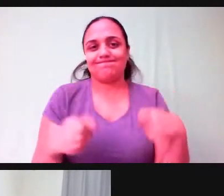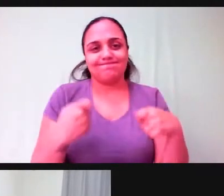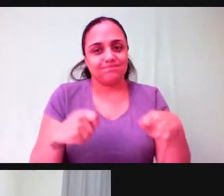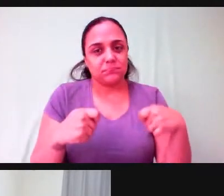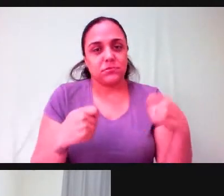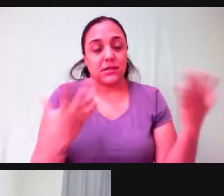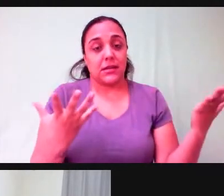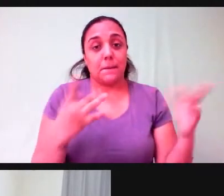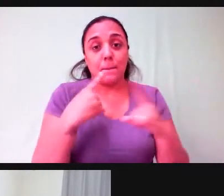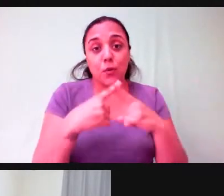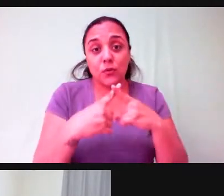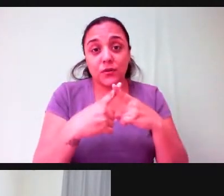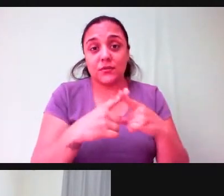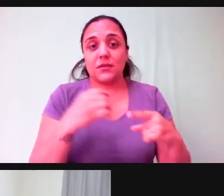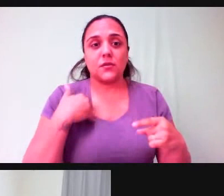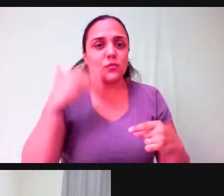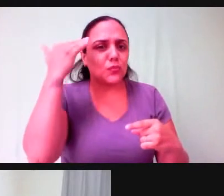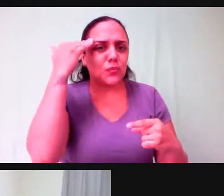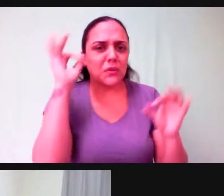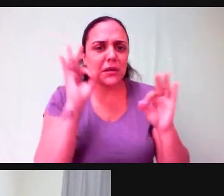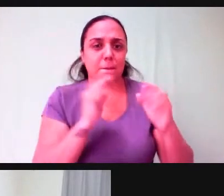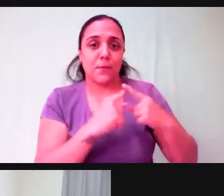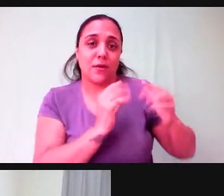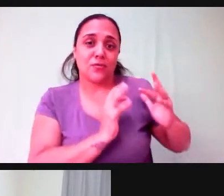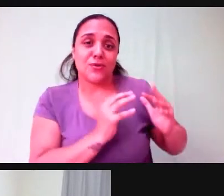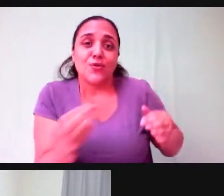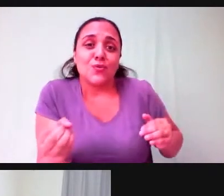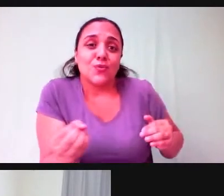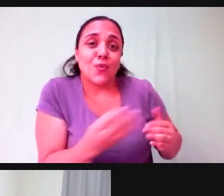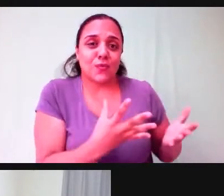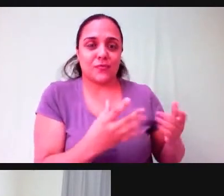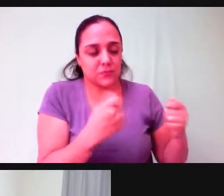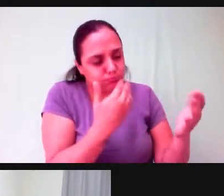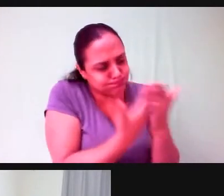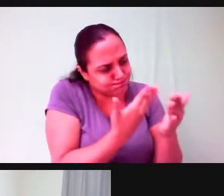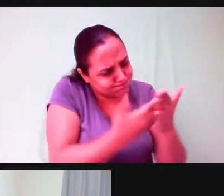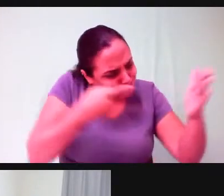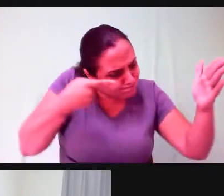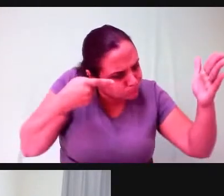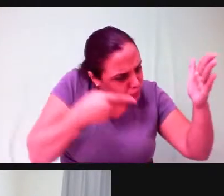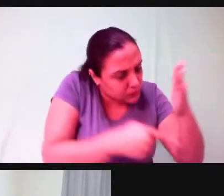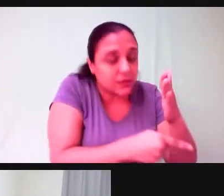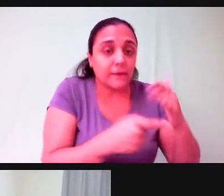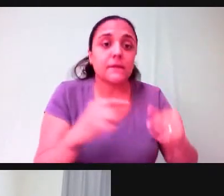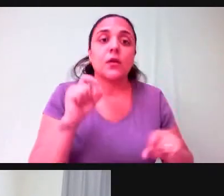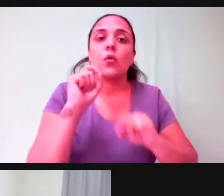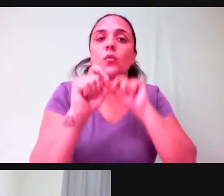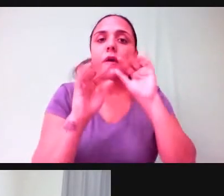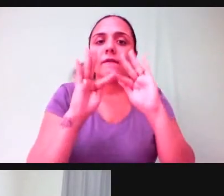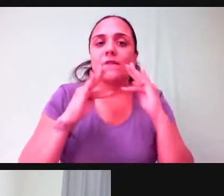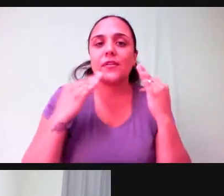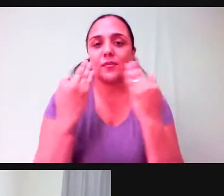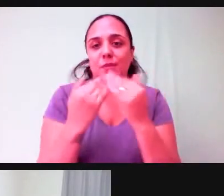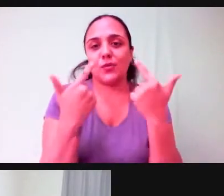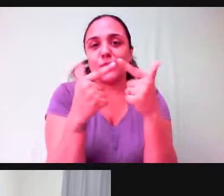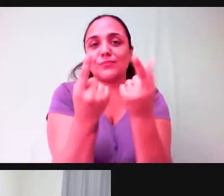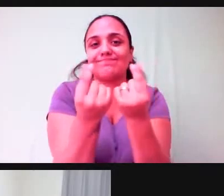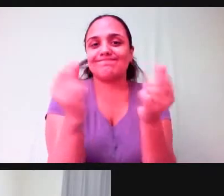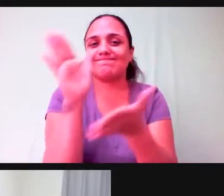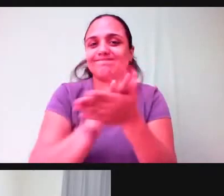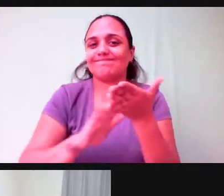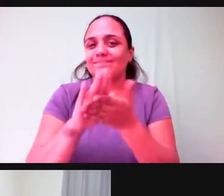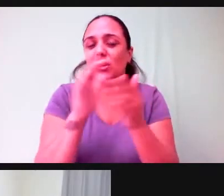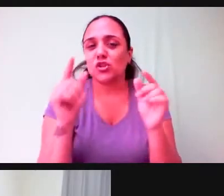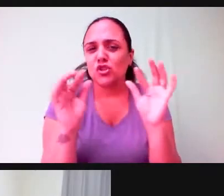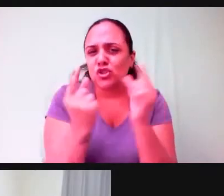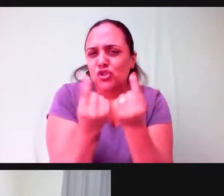buscando, né, formas de cuidar da criança, porque, principalmente, aí a gente volta para aquela questão das famílias de baixa renda, onde